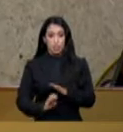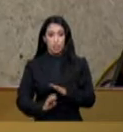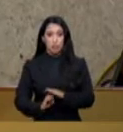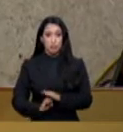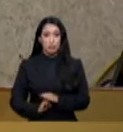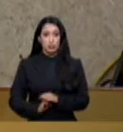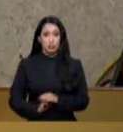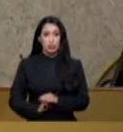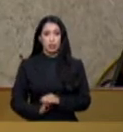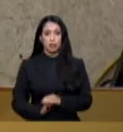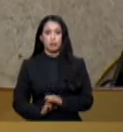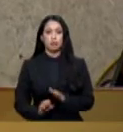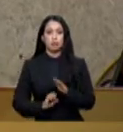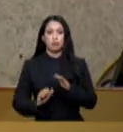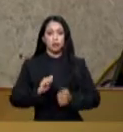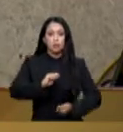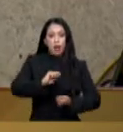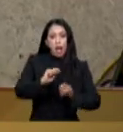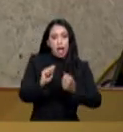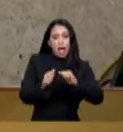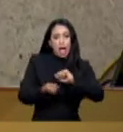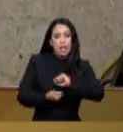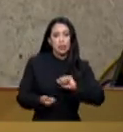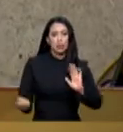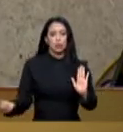se readequar a esse marco.